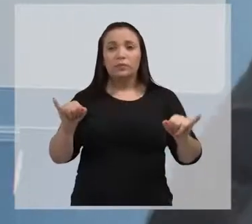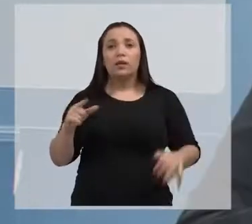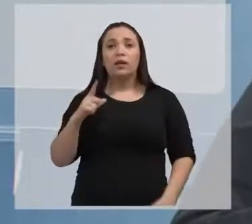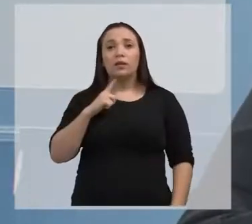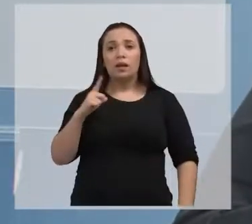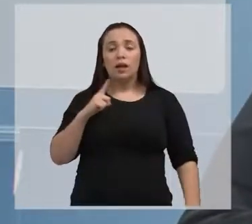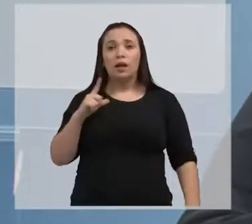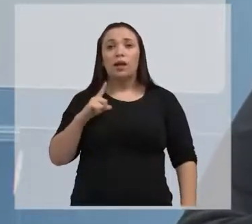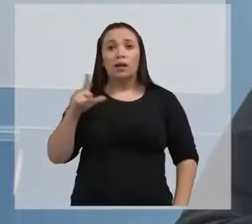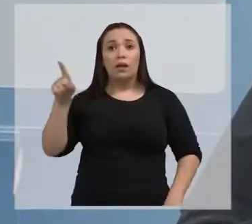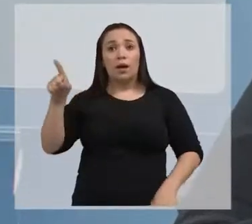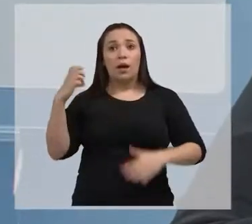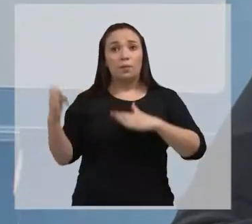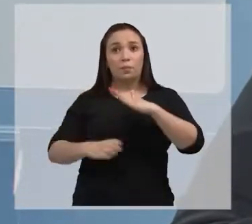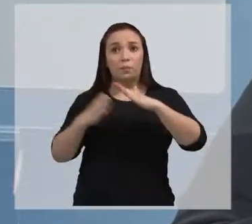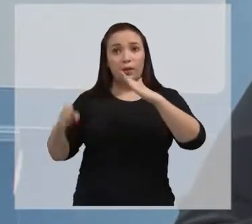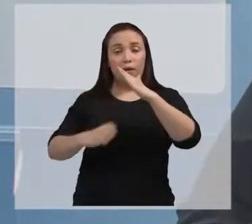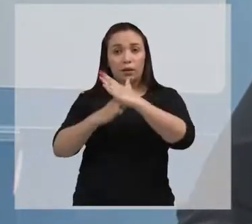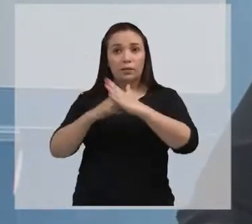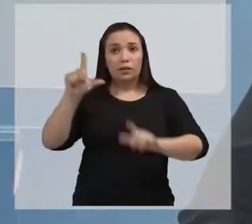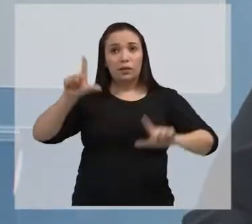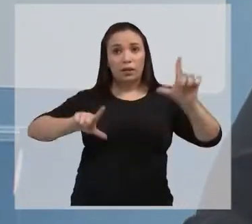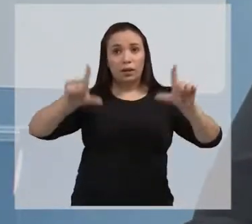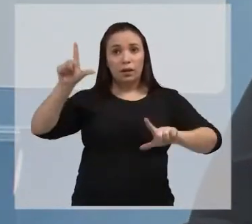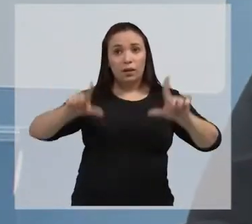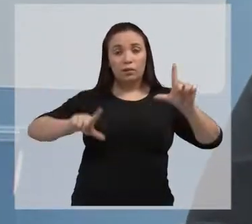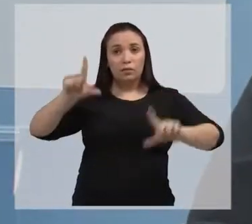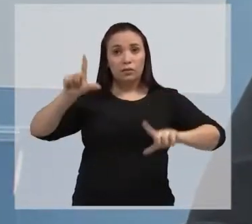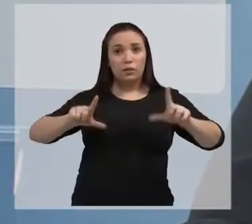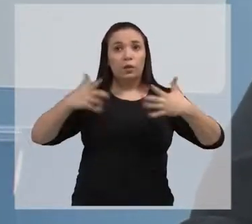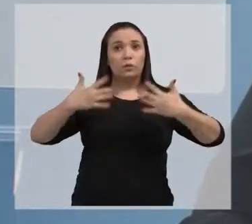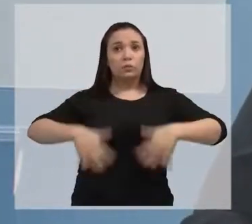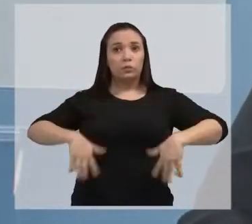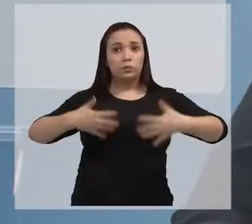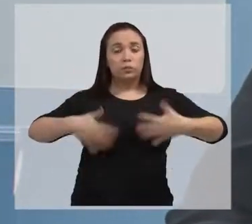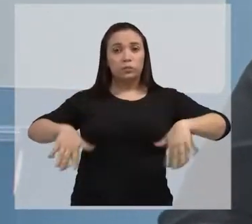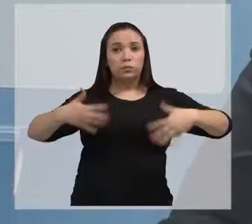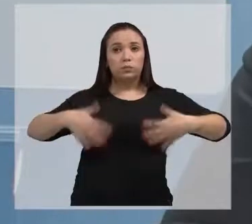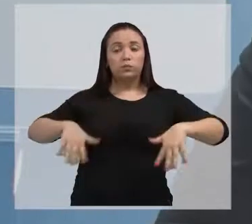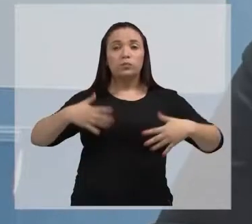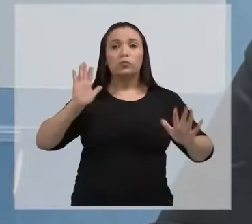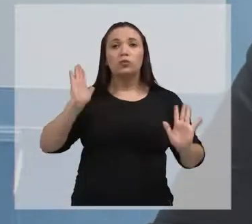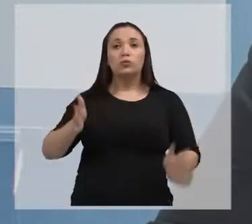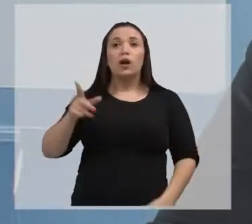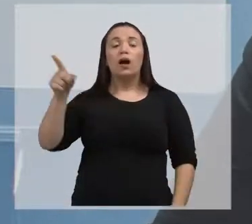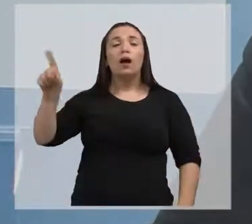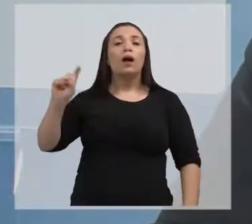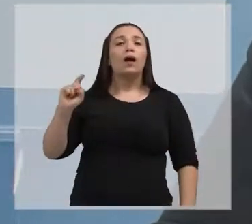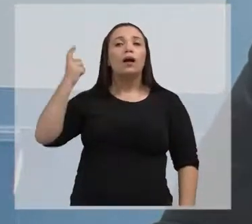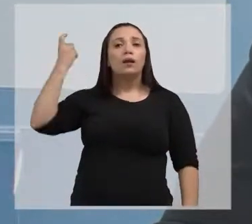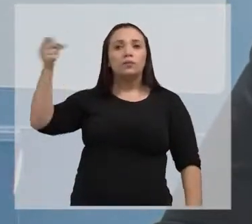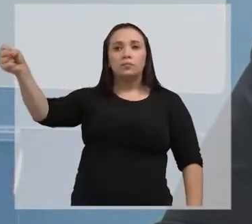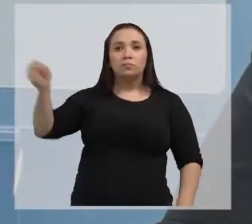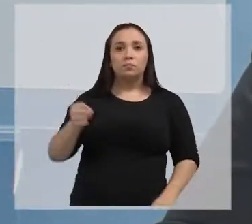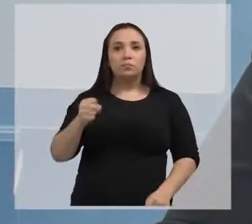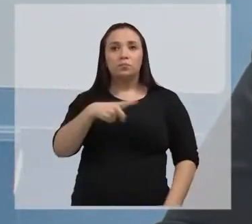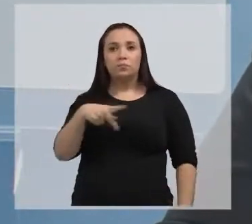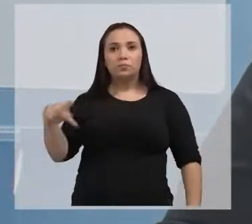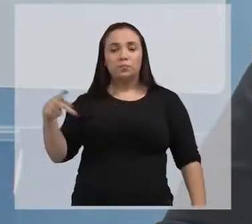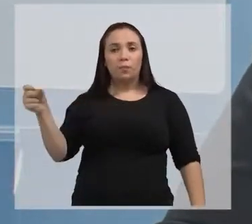temos uma grande empresa de televisão que já fez um presidente e que detém